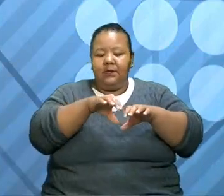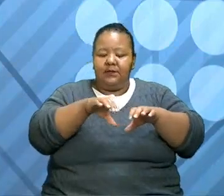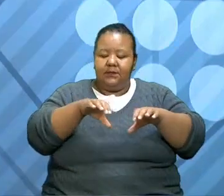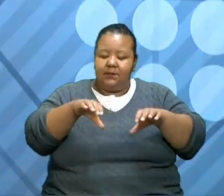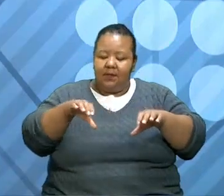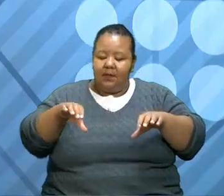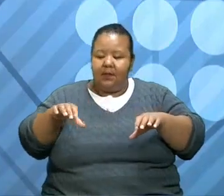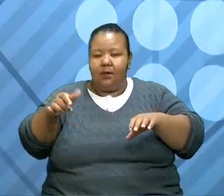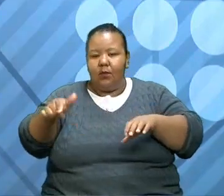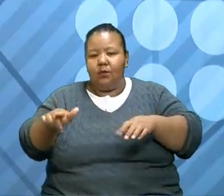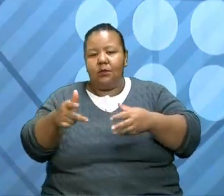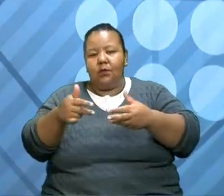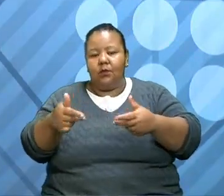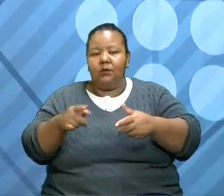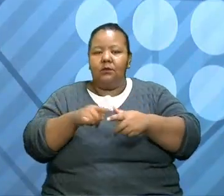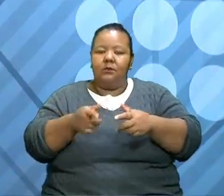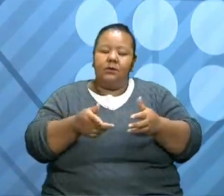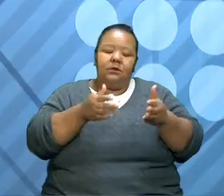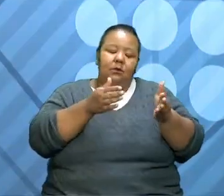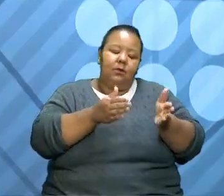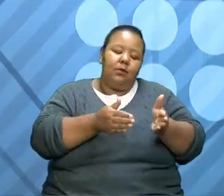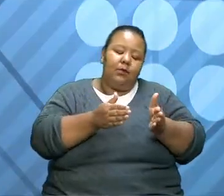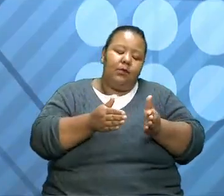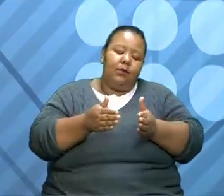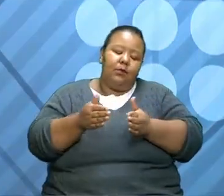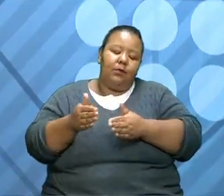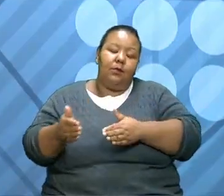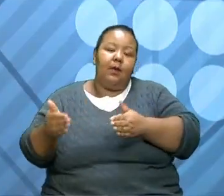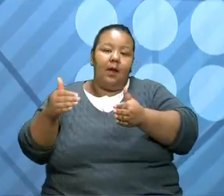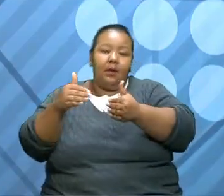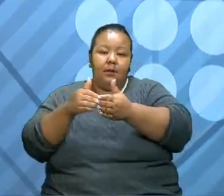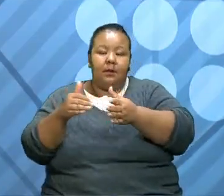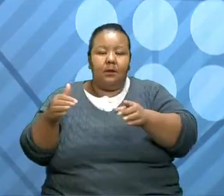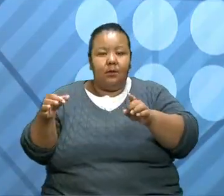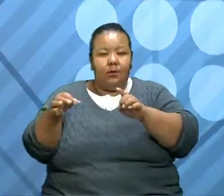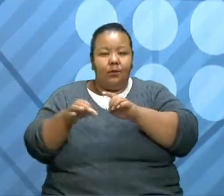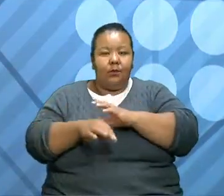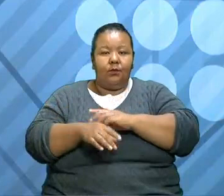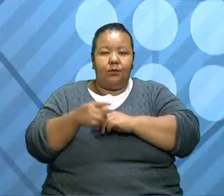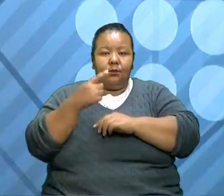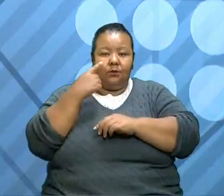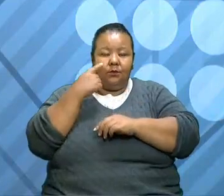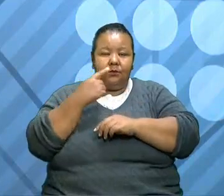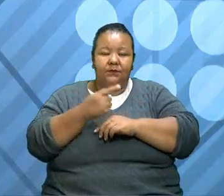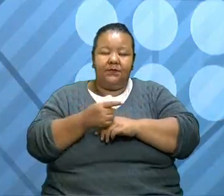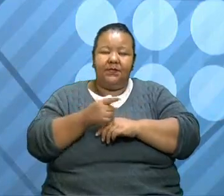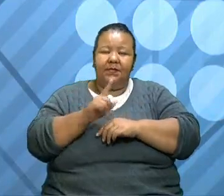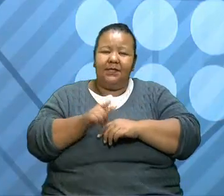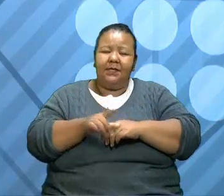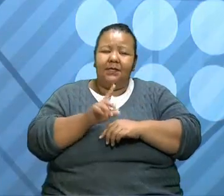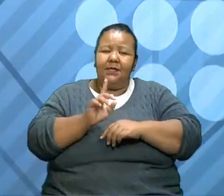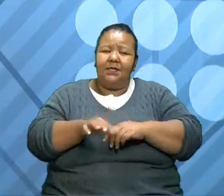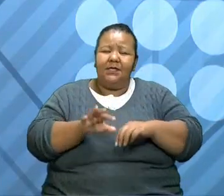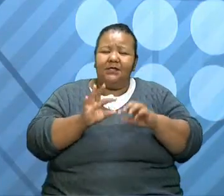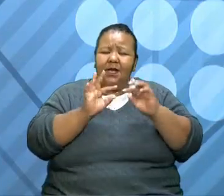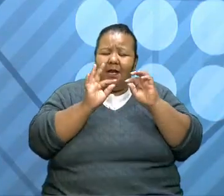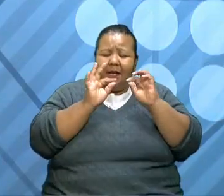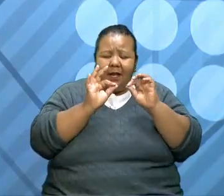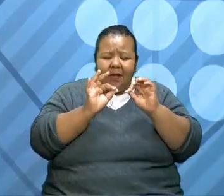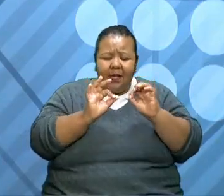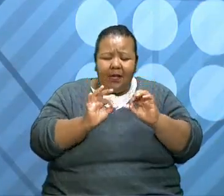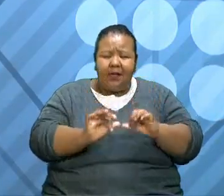essa outra função. E assim, sucessivamente, até entregar o produto. Ou seja, você tem que deixar